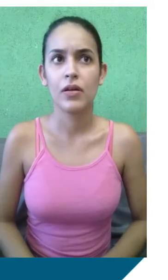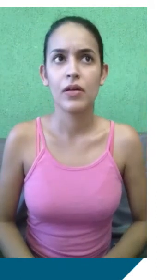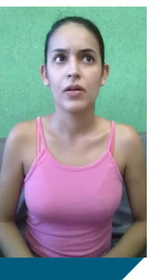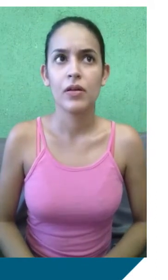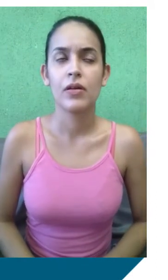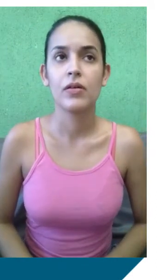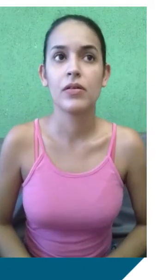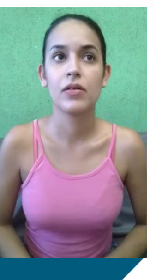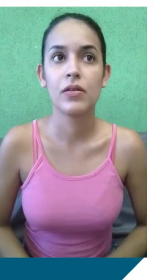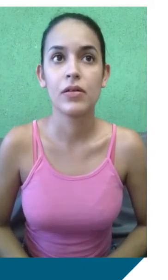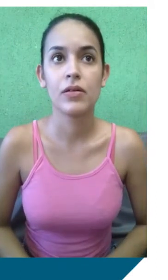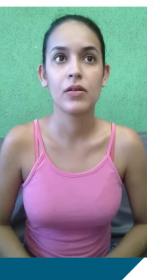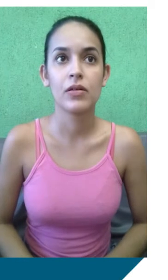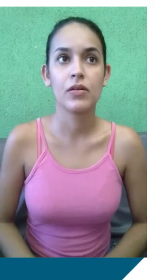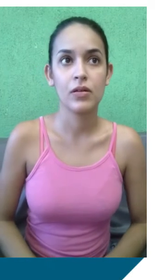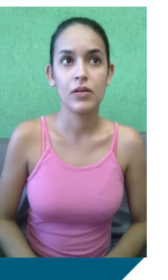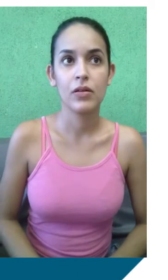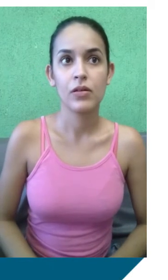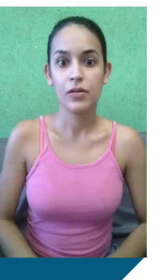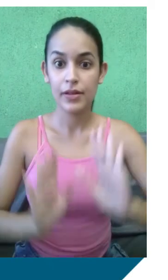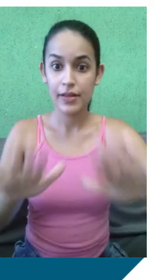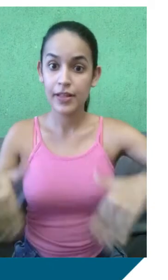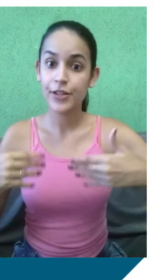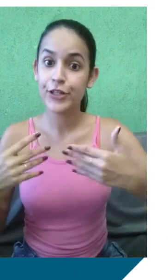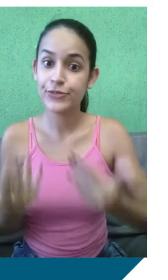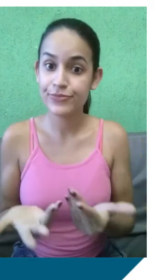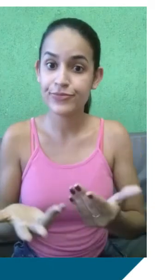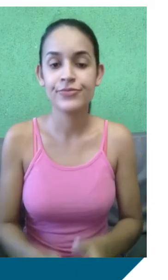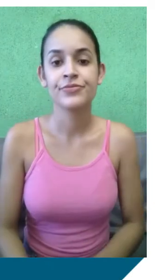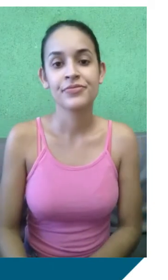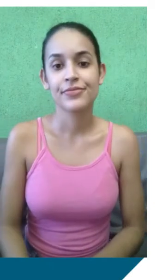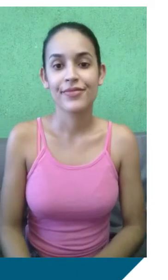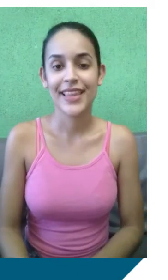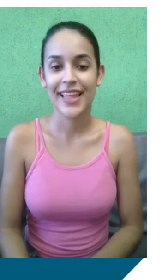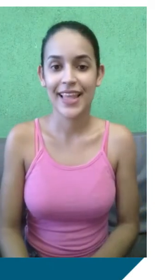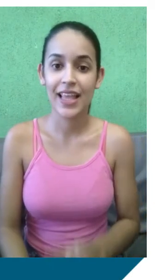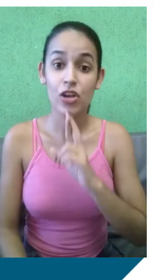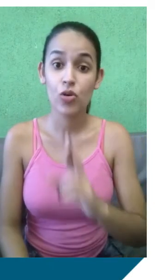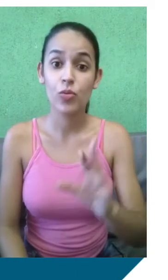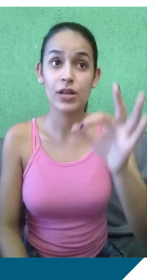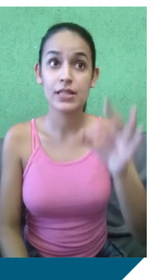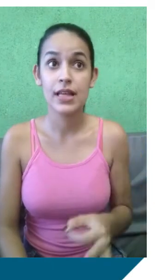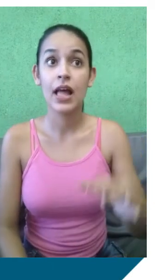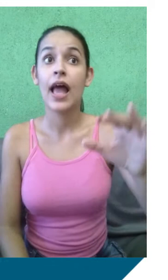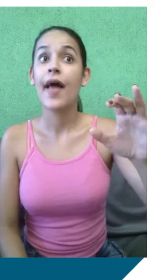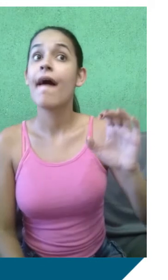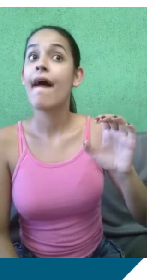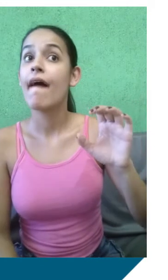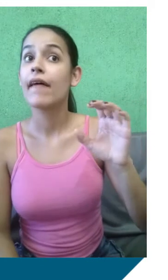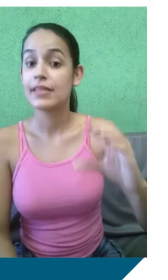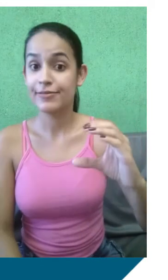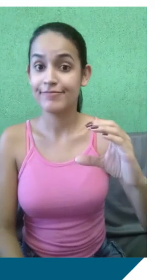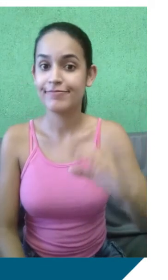por informar ao leitor sobre o lançamento do disco, parece de cara ser bastante adequada.